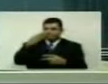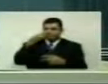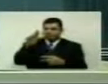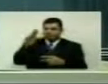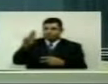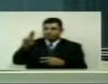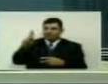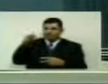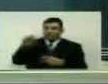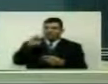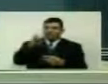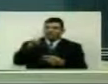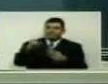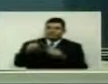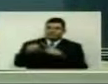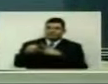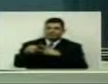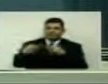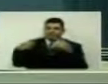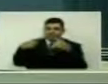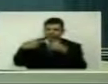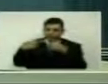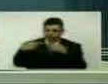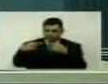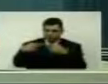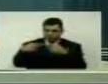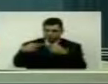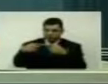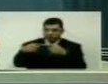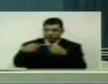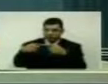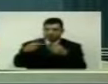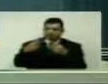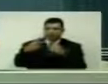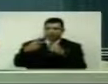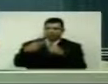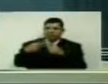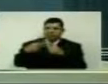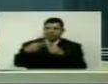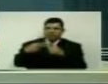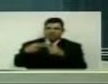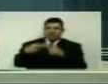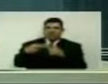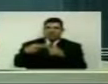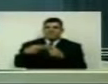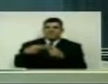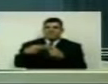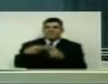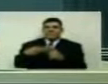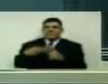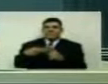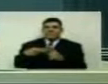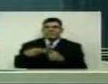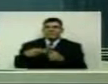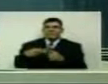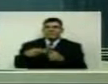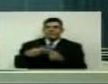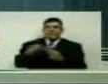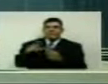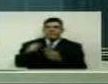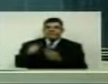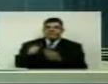pública se houver a combinação de dois aspectos, deputado José Ricardo. O